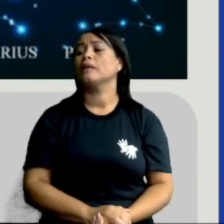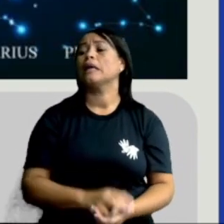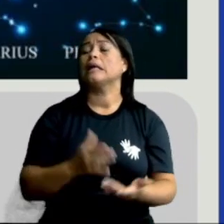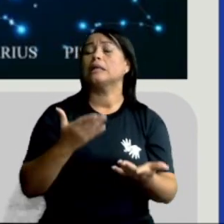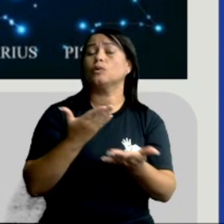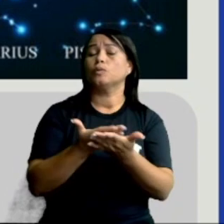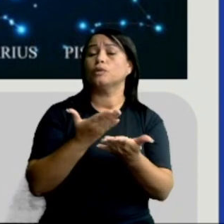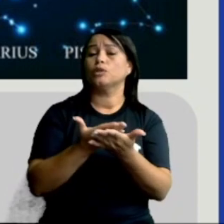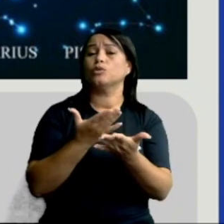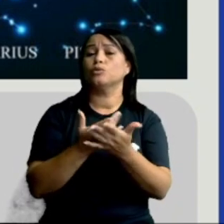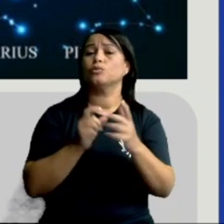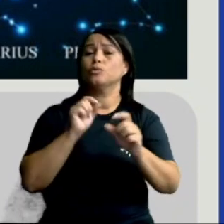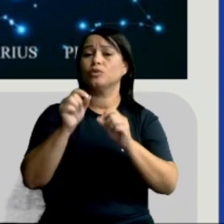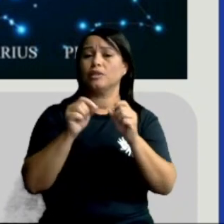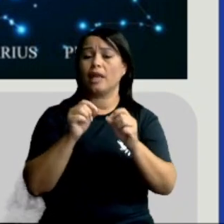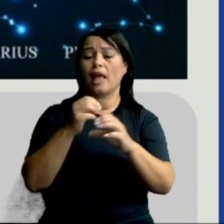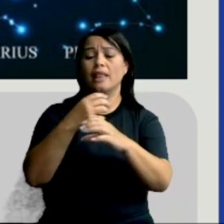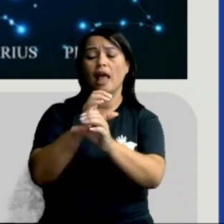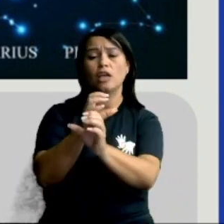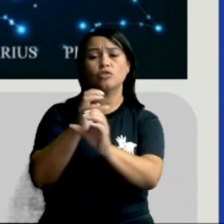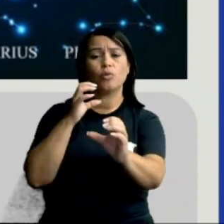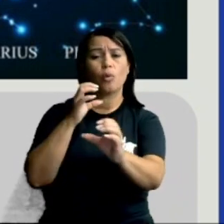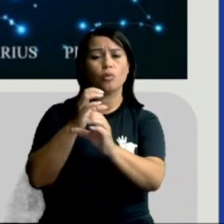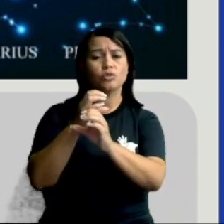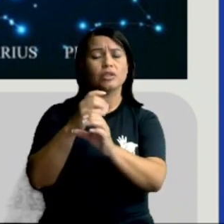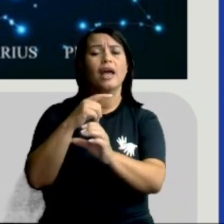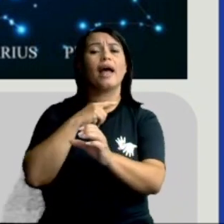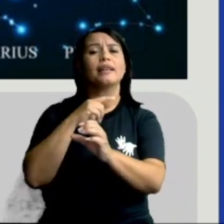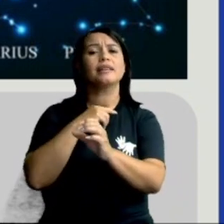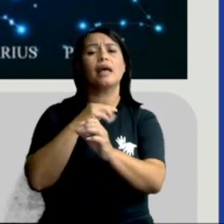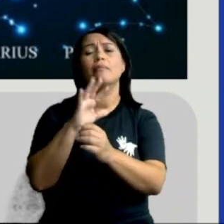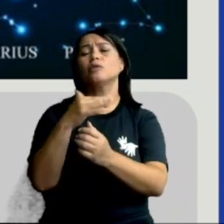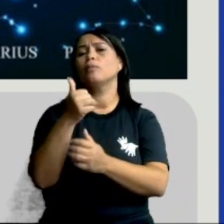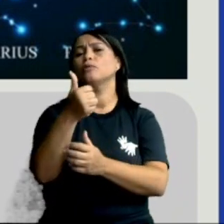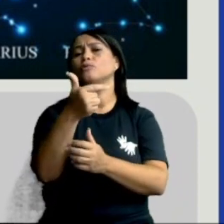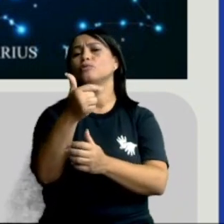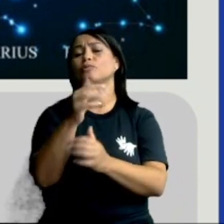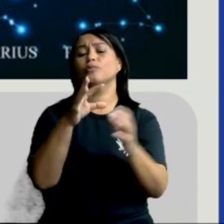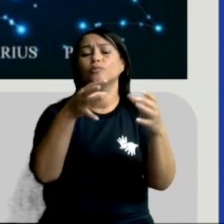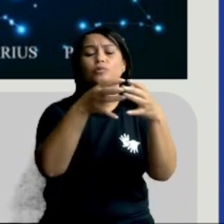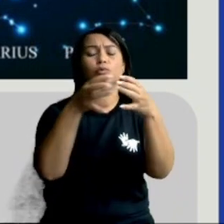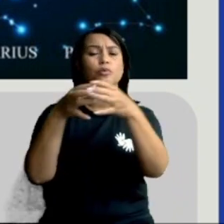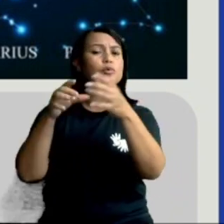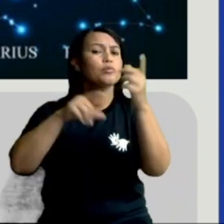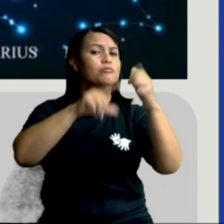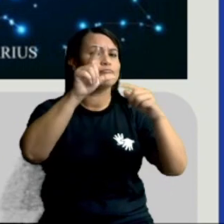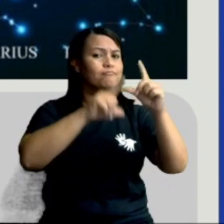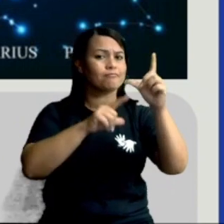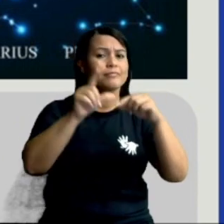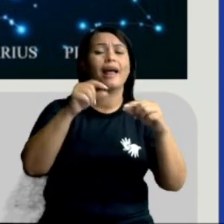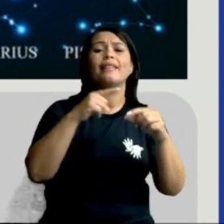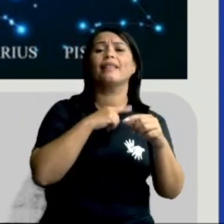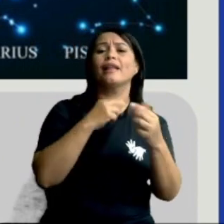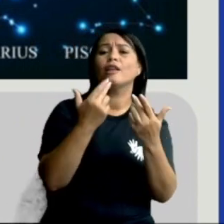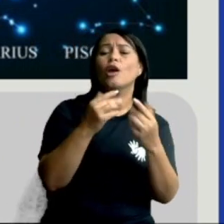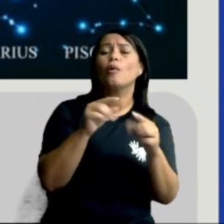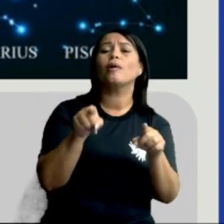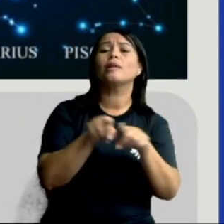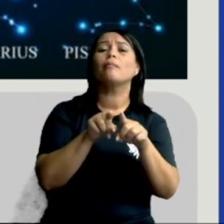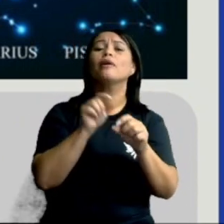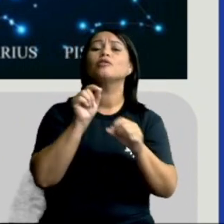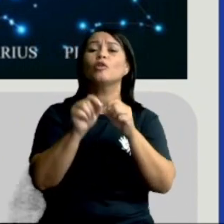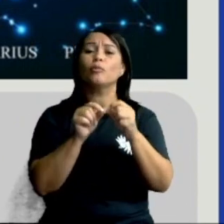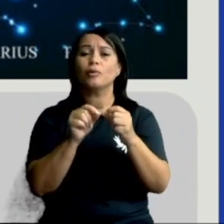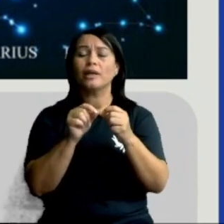Nos estudos da astrologia, há 12 constelações correspondentes aos 12 signos, divididos